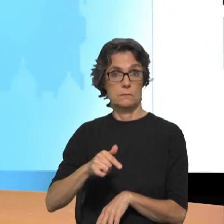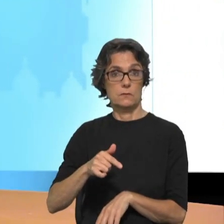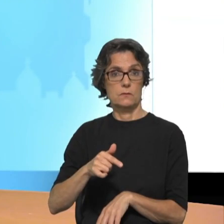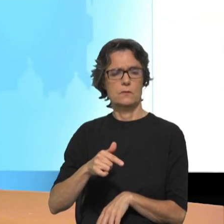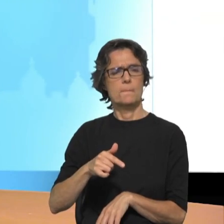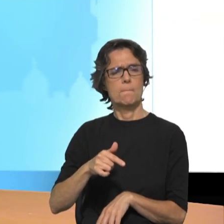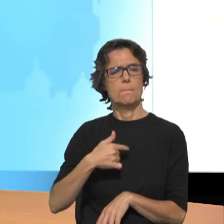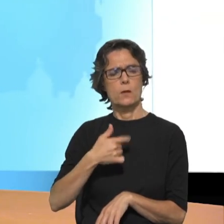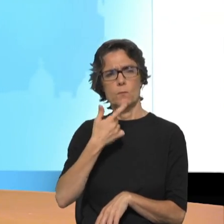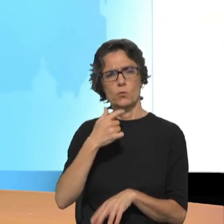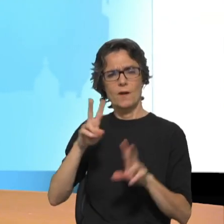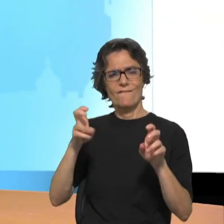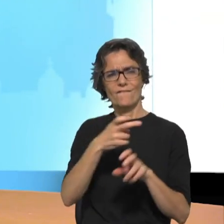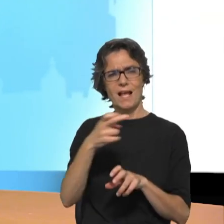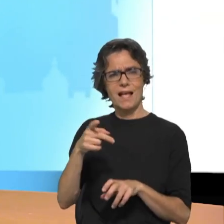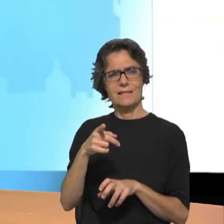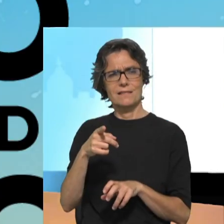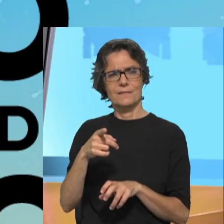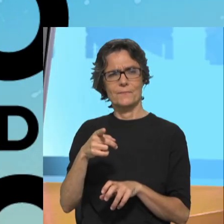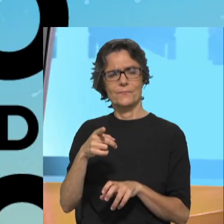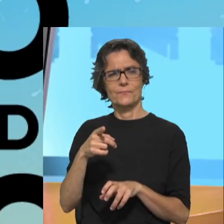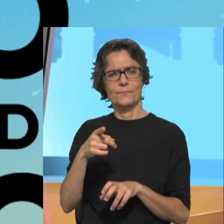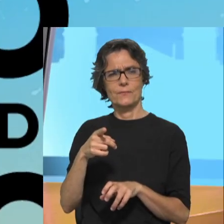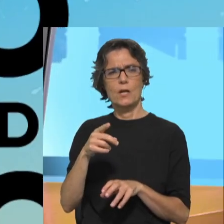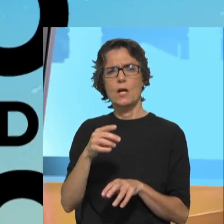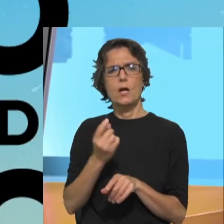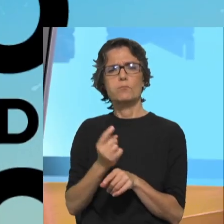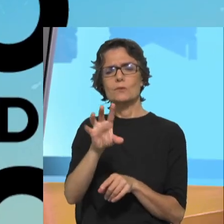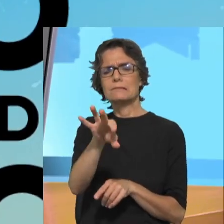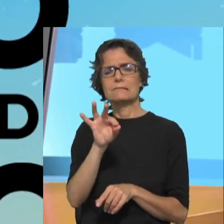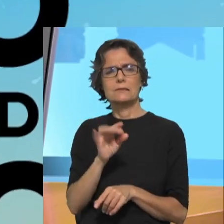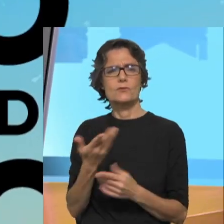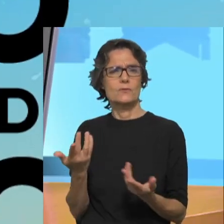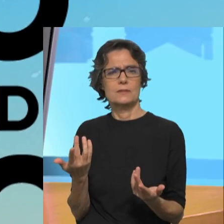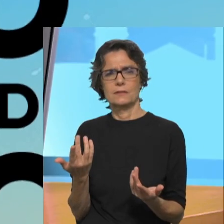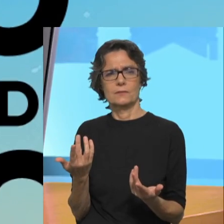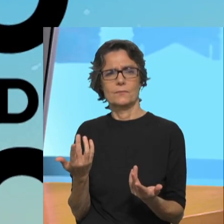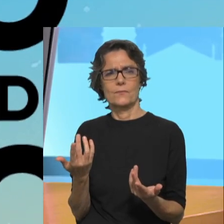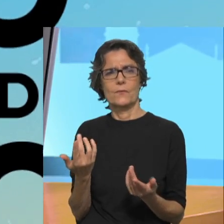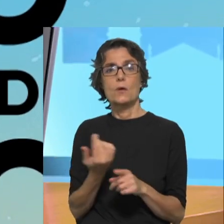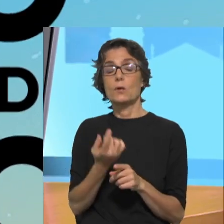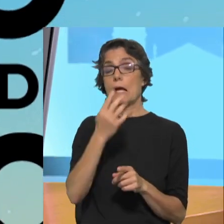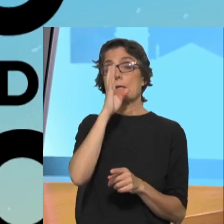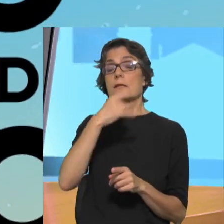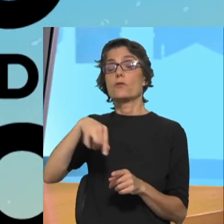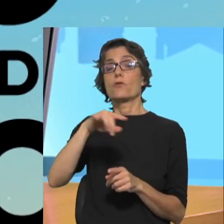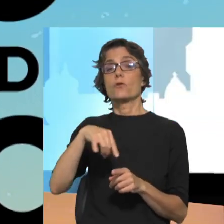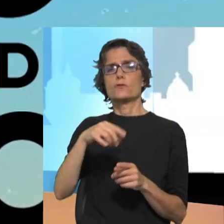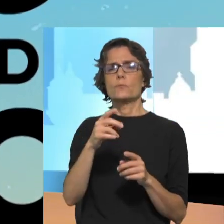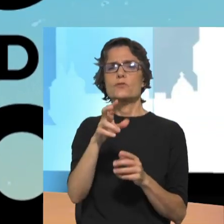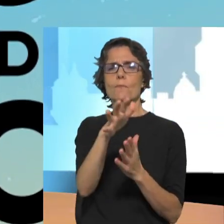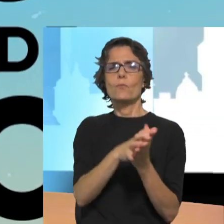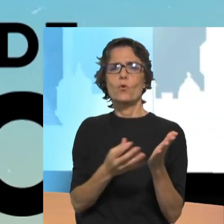contexto é que surge esta frase de Santa Rafaela Maria? De que forma, se nós a colocarmos num texto, o